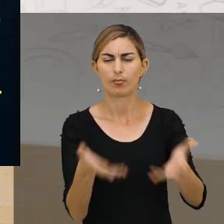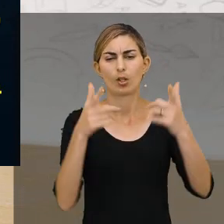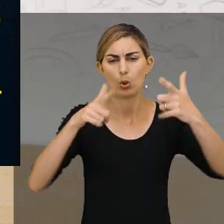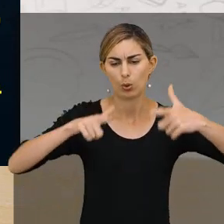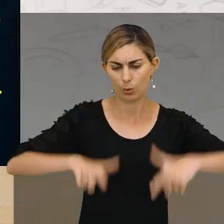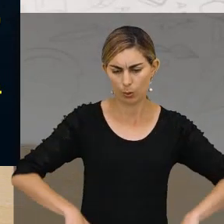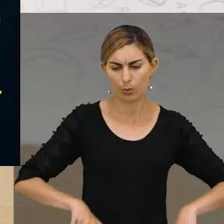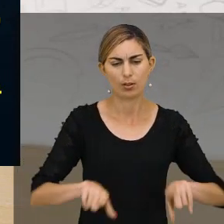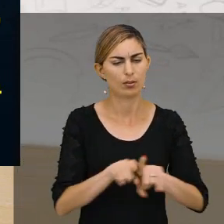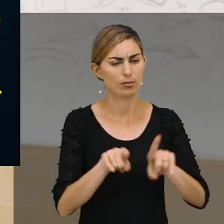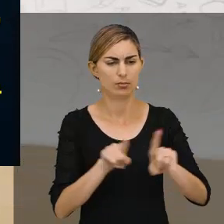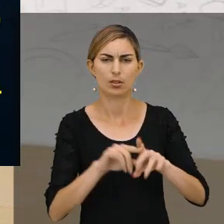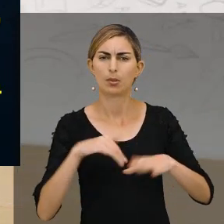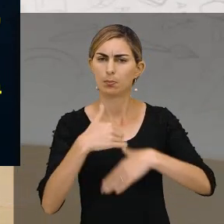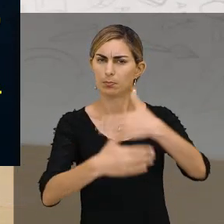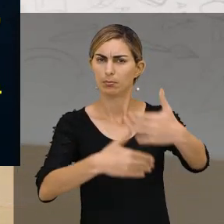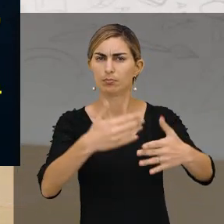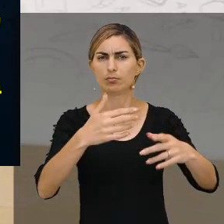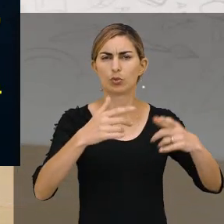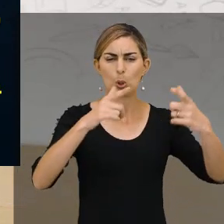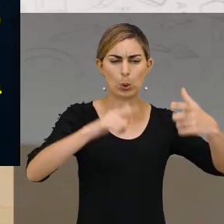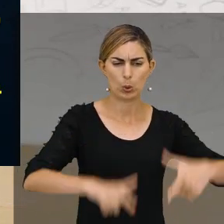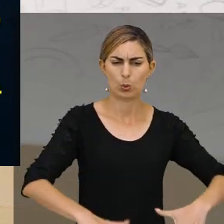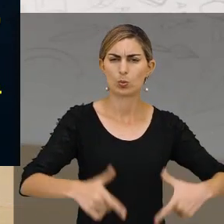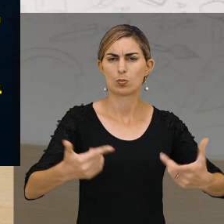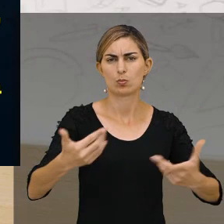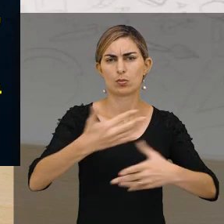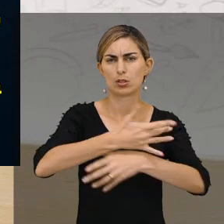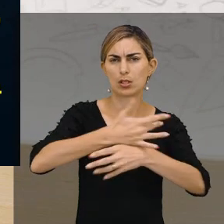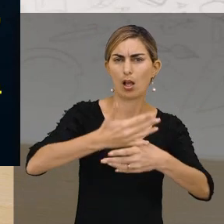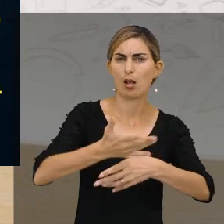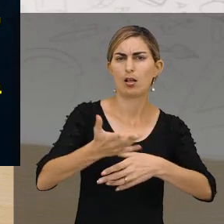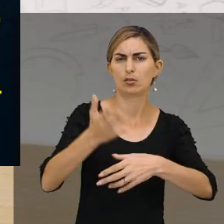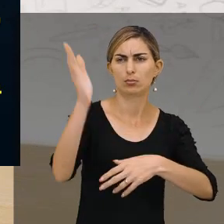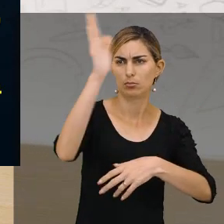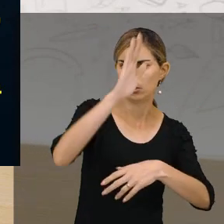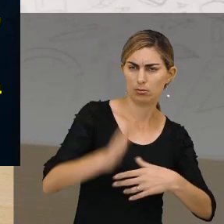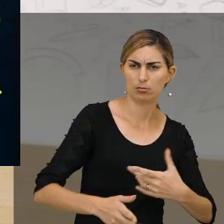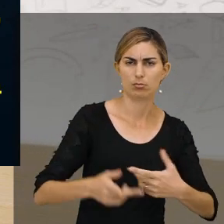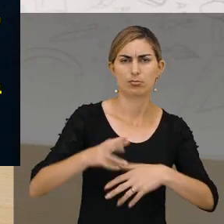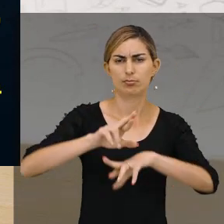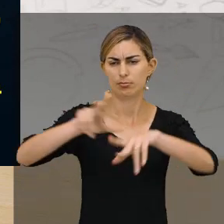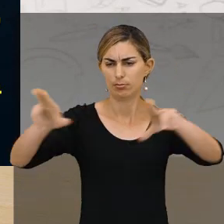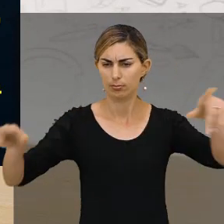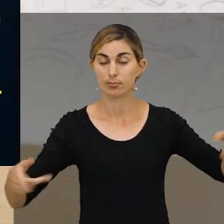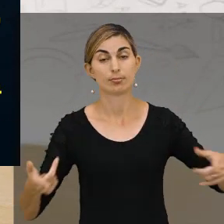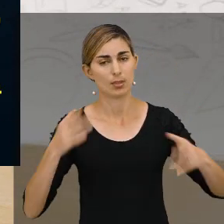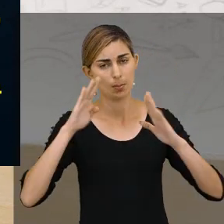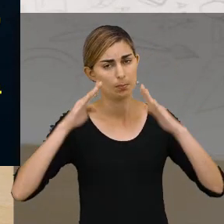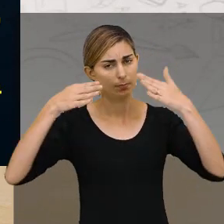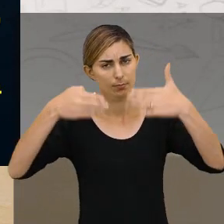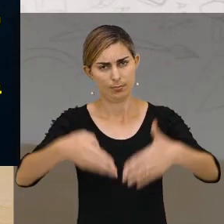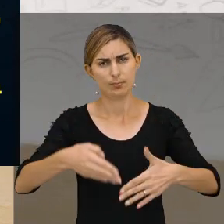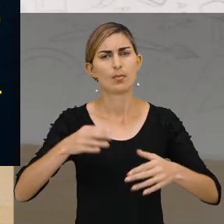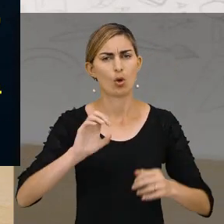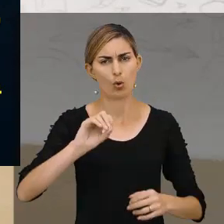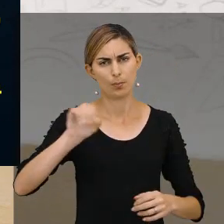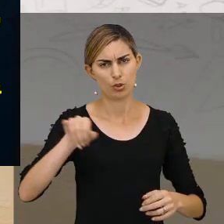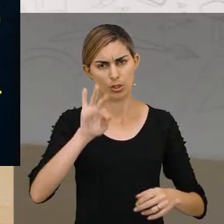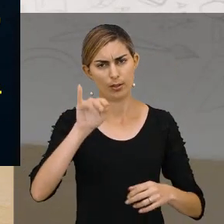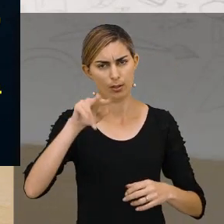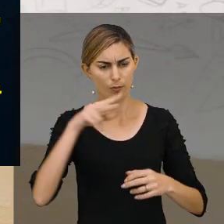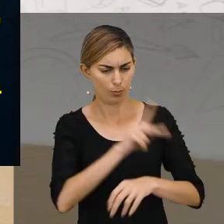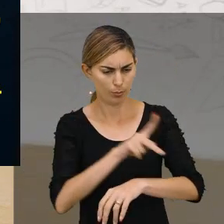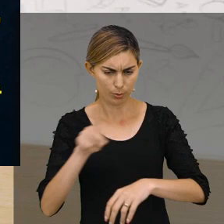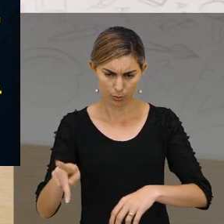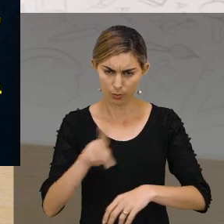transformação local e, consequentemente, regional e nacional. Tá certo? Então, isso aí são os principais objetivos que